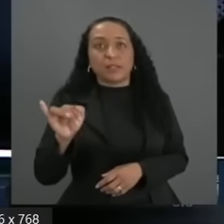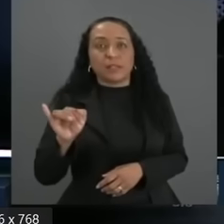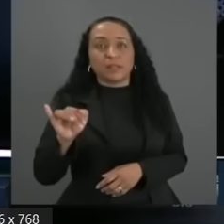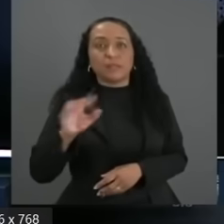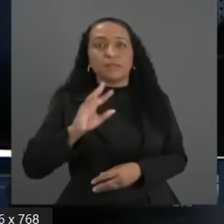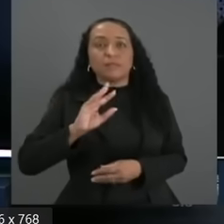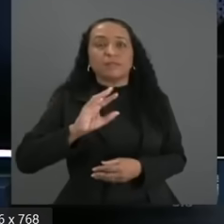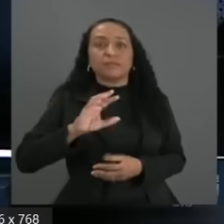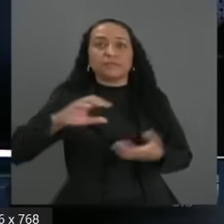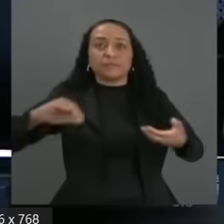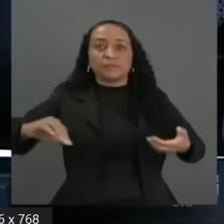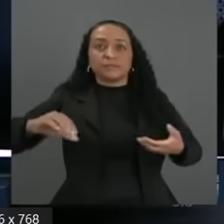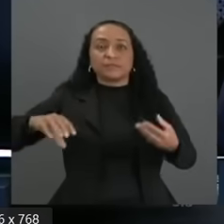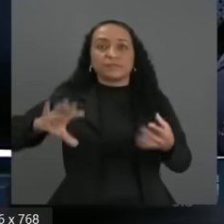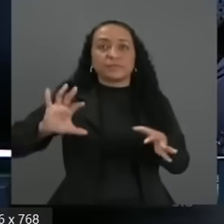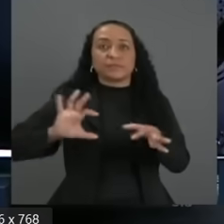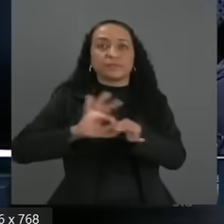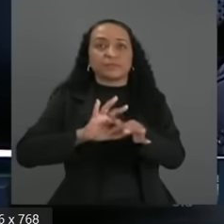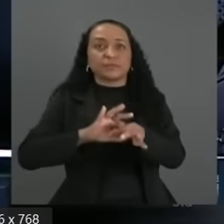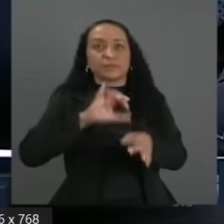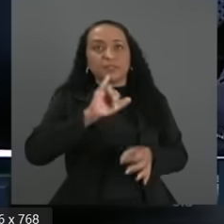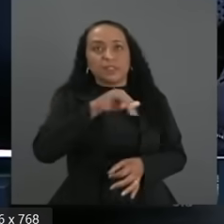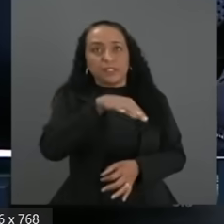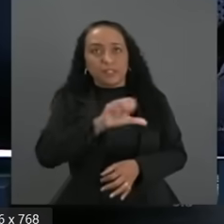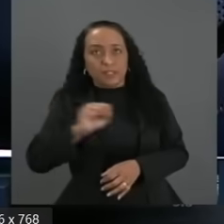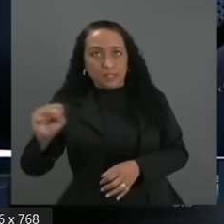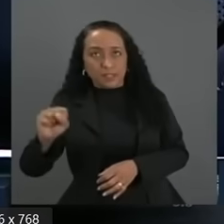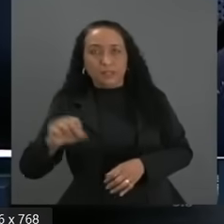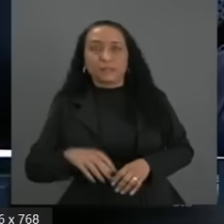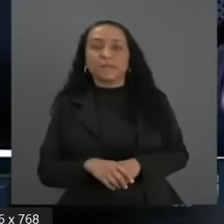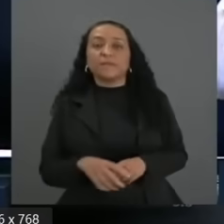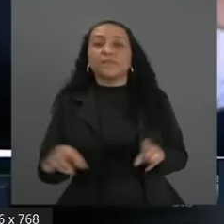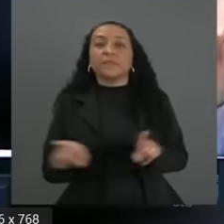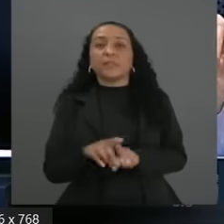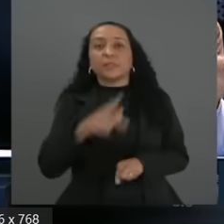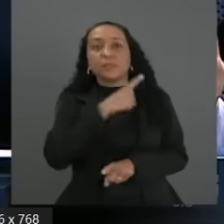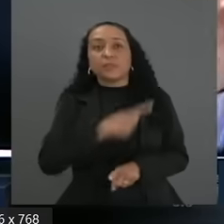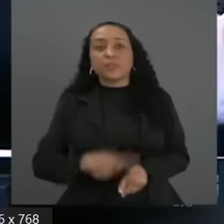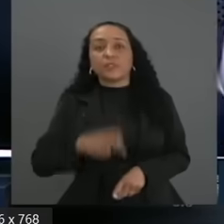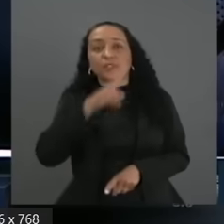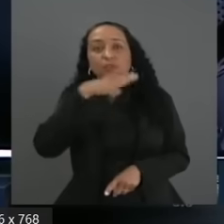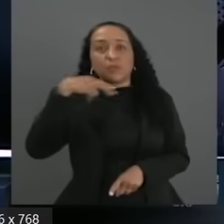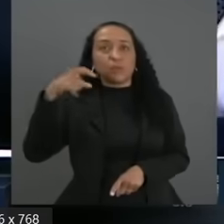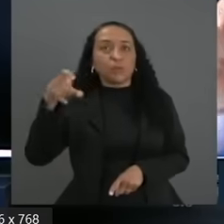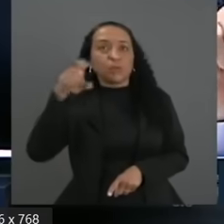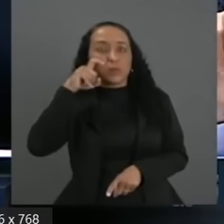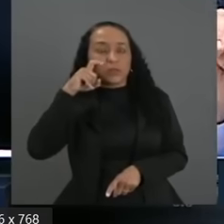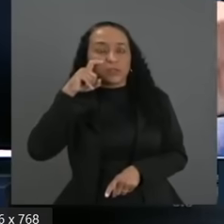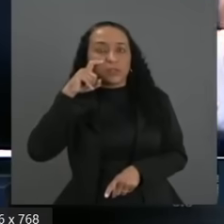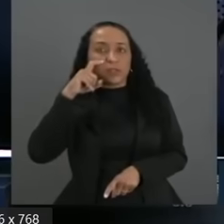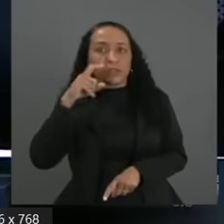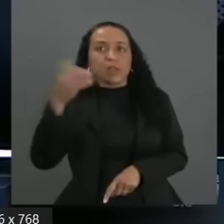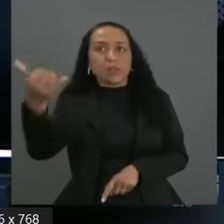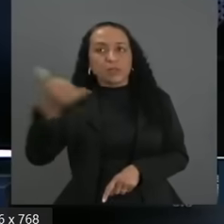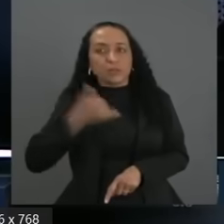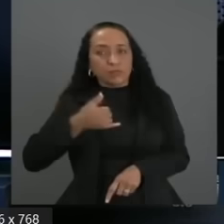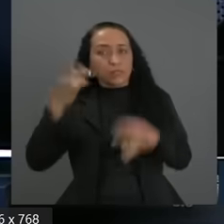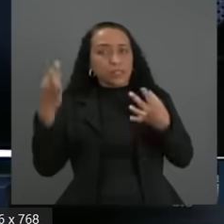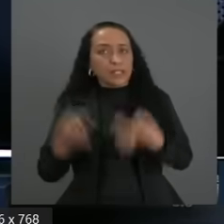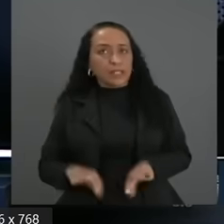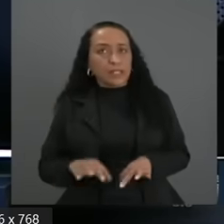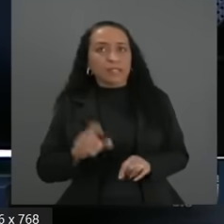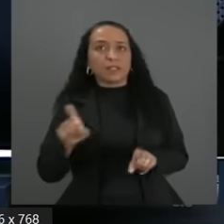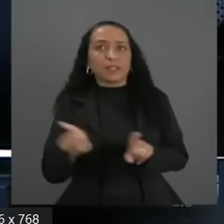mista do INSS, e o presidente Hugo Mota me assegurou a mim e